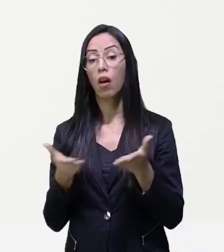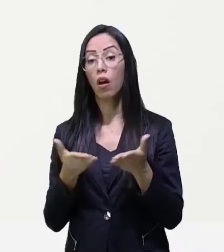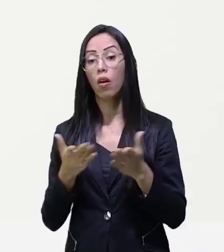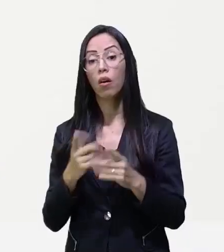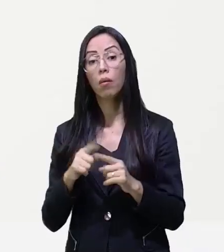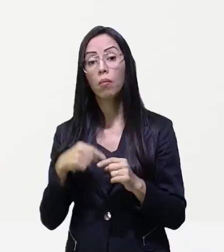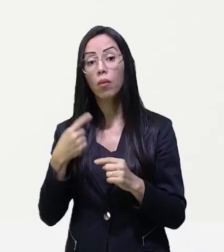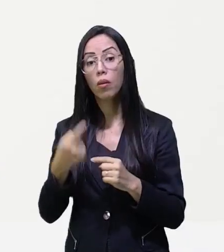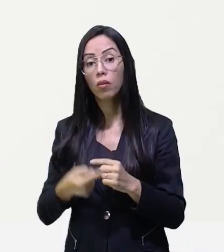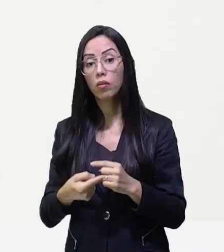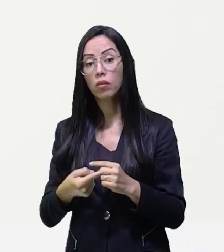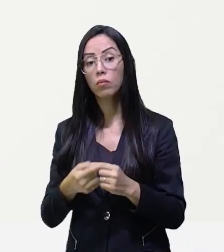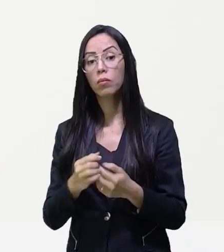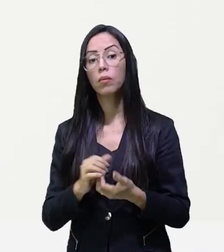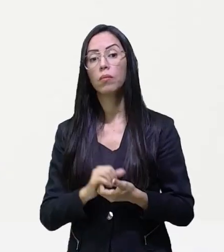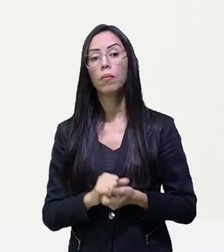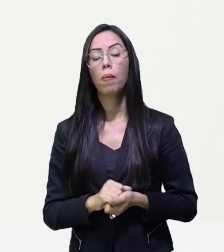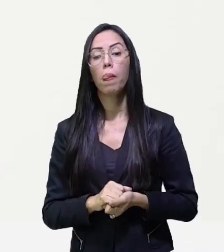próxima.